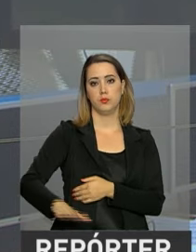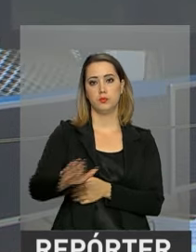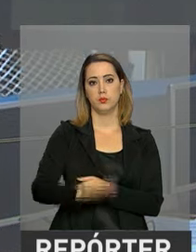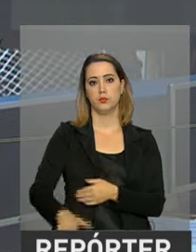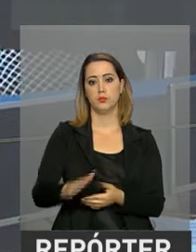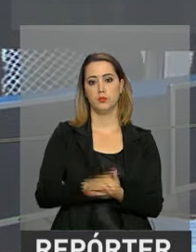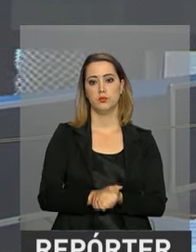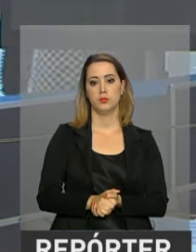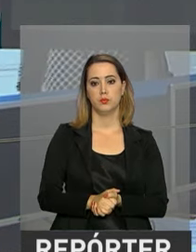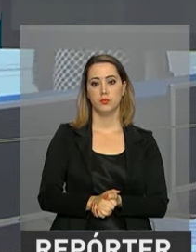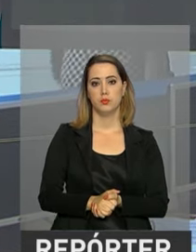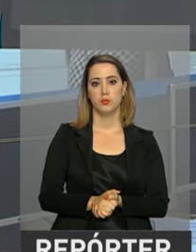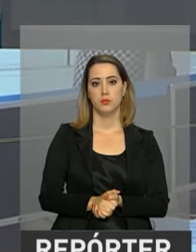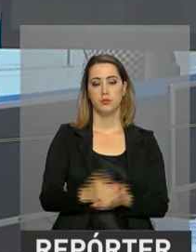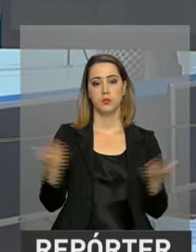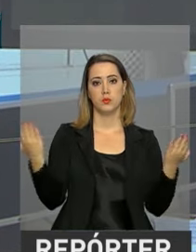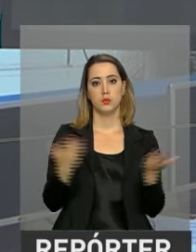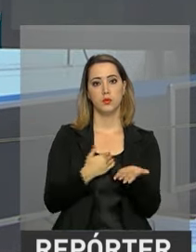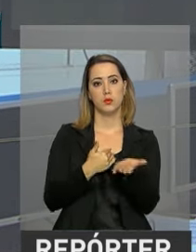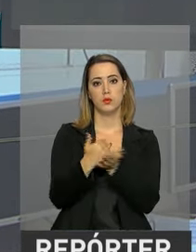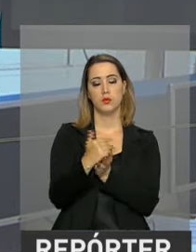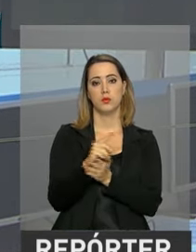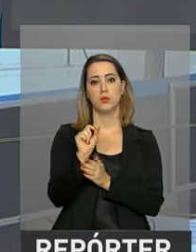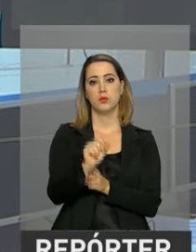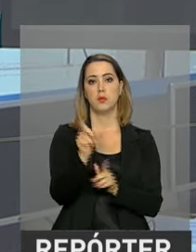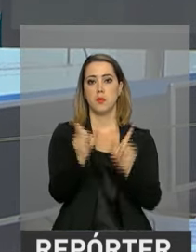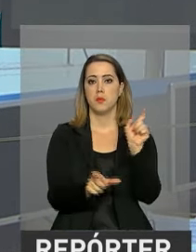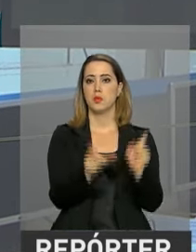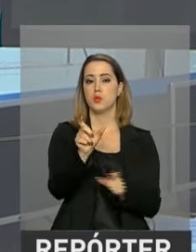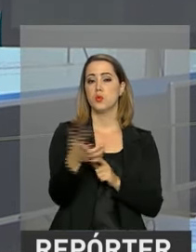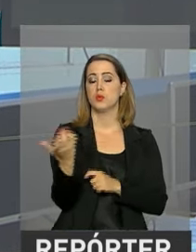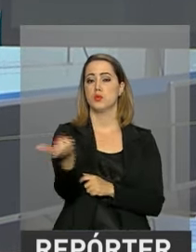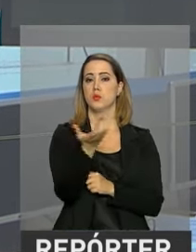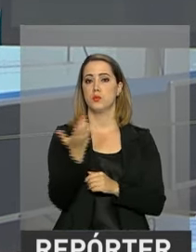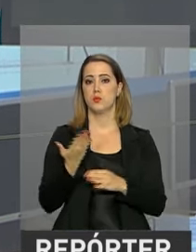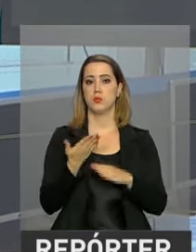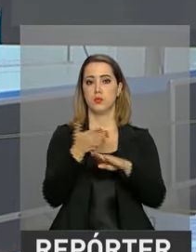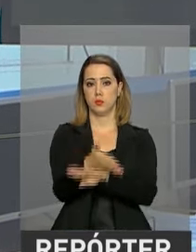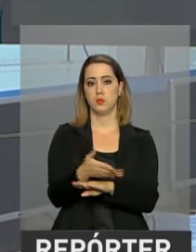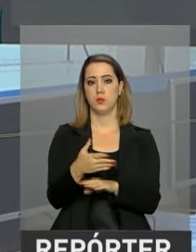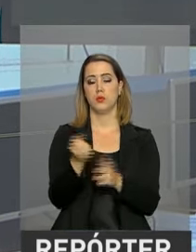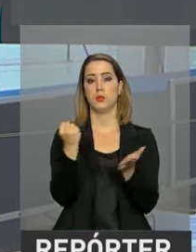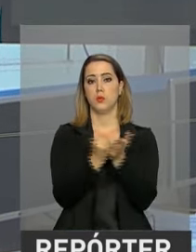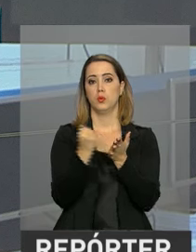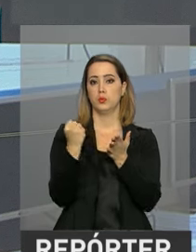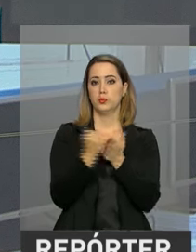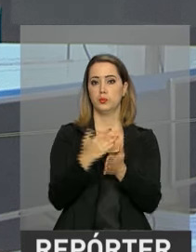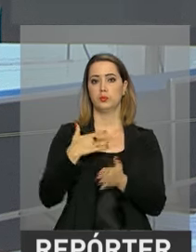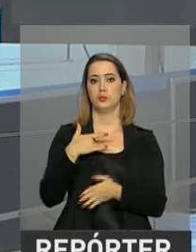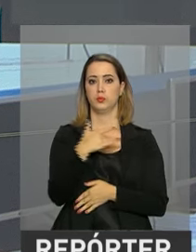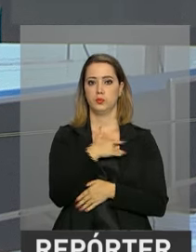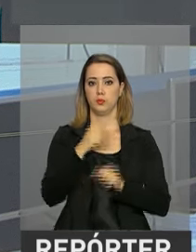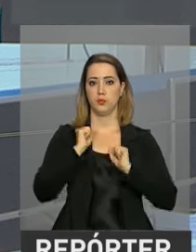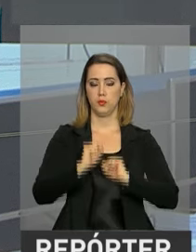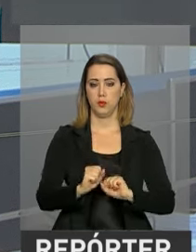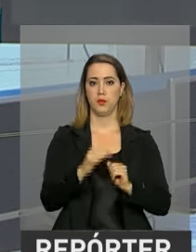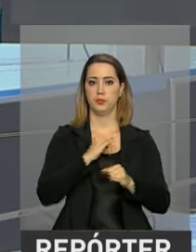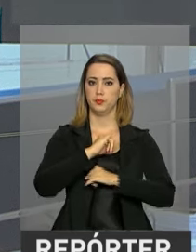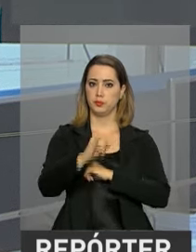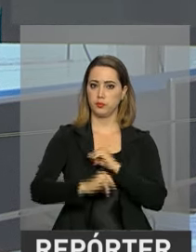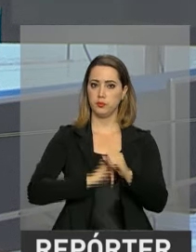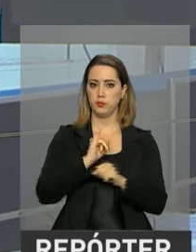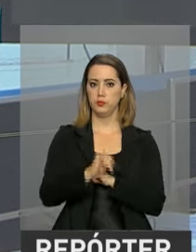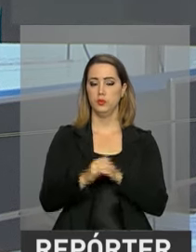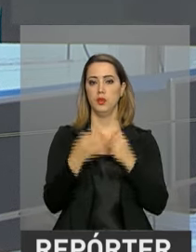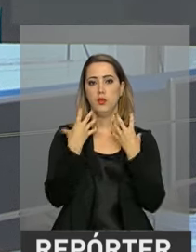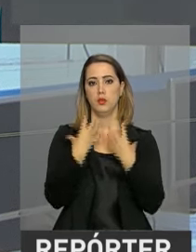crianças e a partir de agora consumidores que querem aderir a um plano de de saúde podem fazer isso pela internet vamos ver na